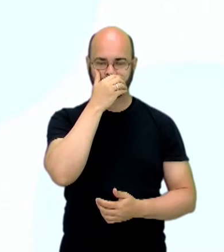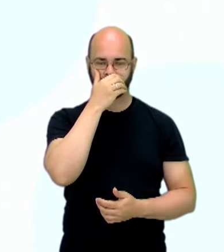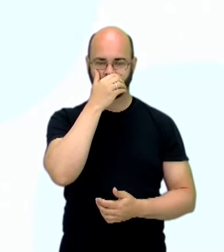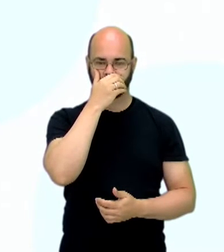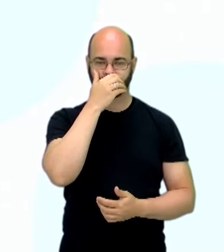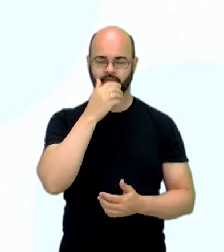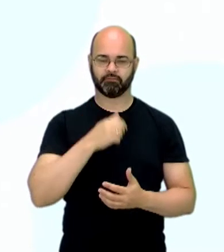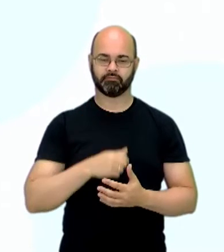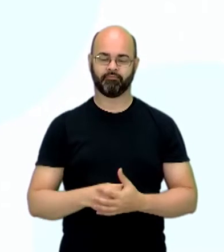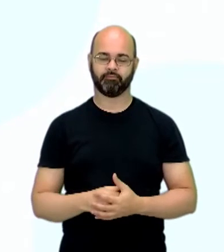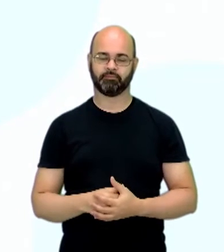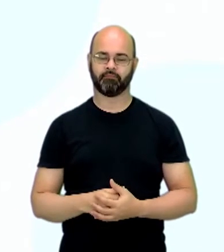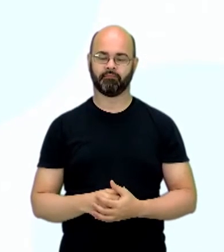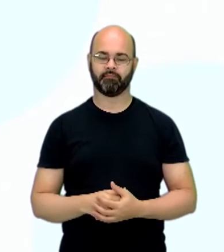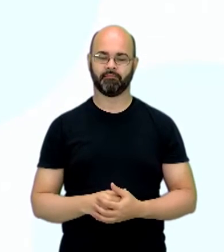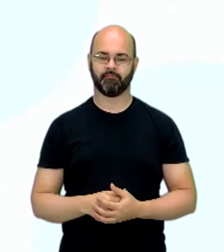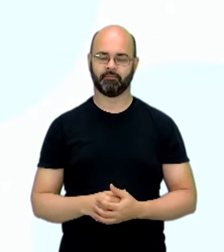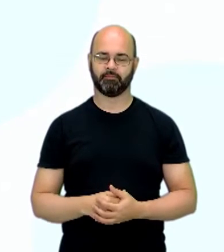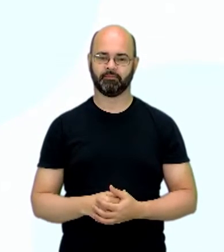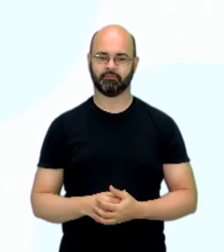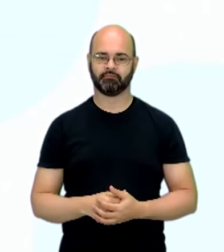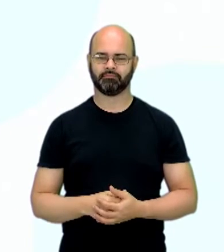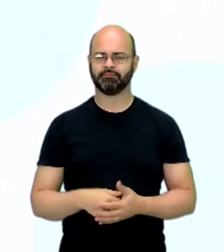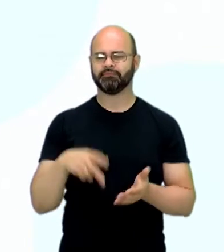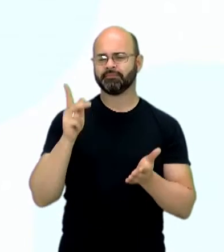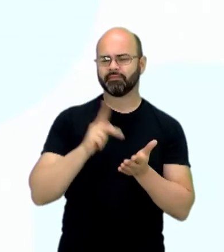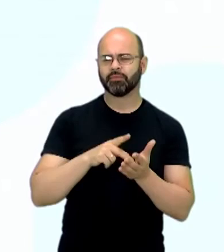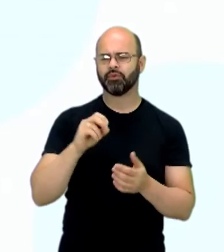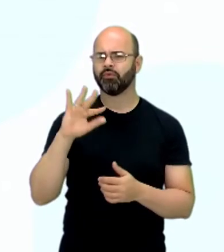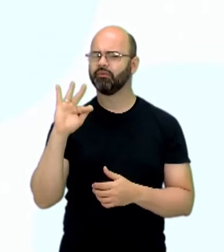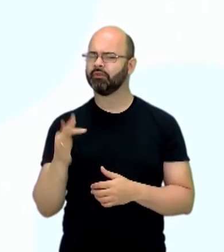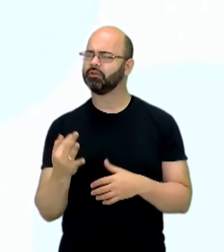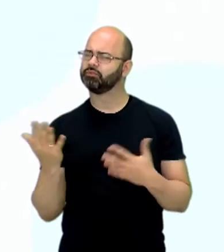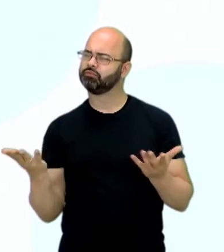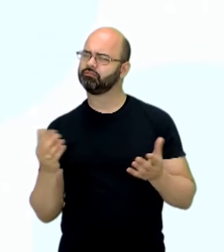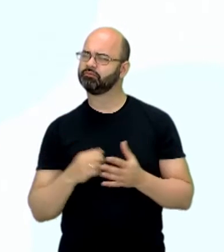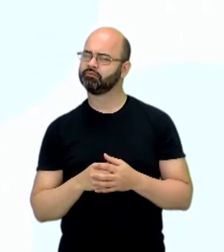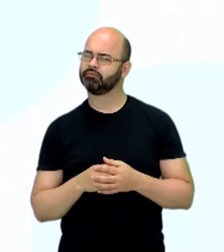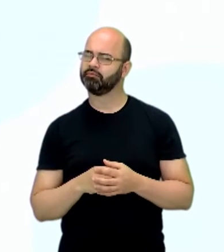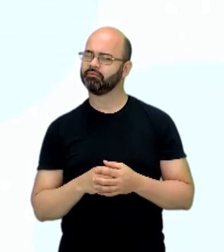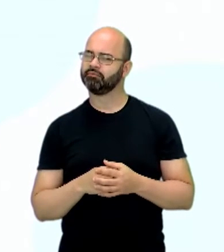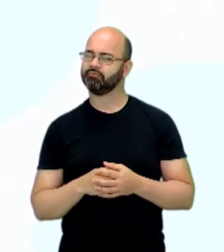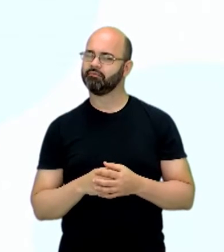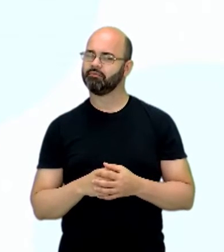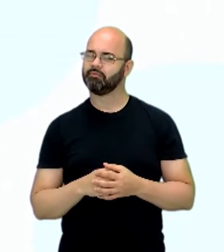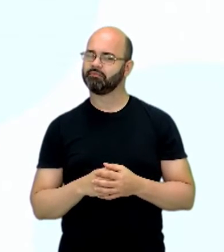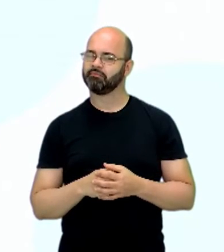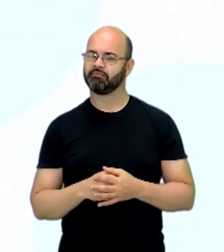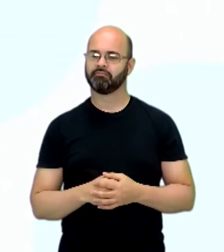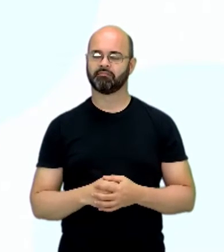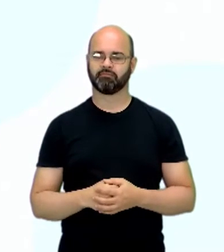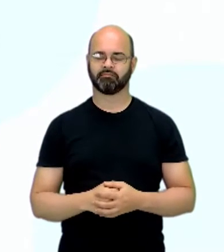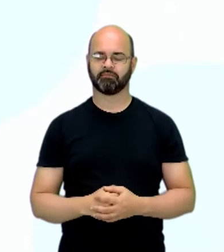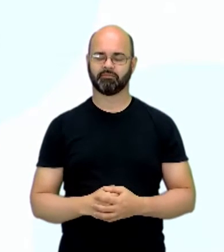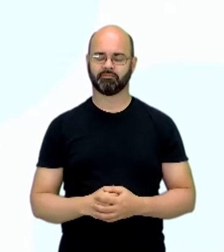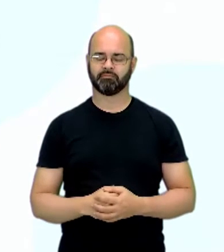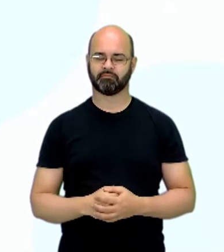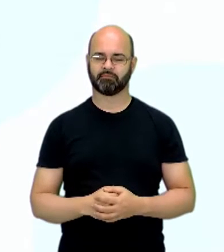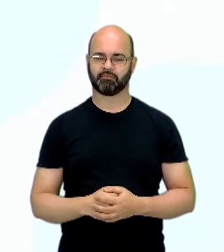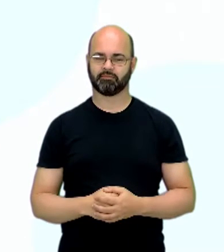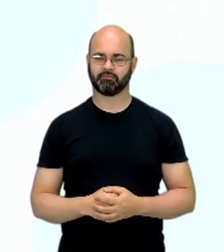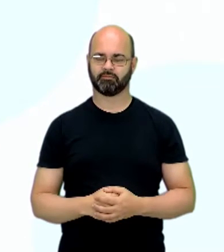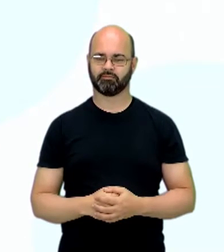ou falso? According to the author, great books can help people think and make sense of their own